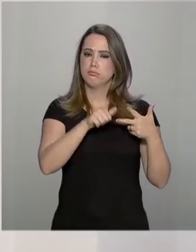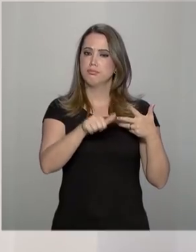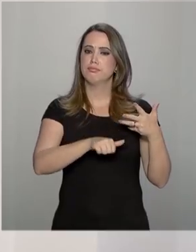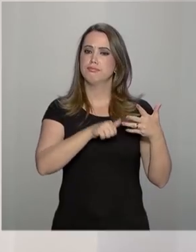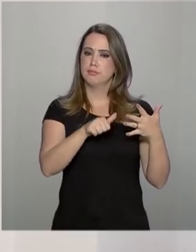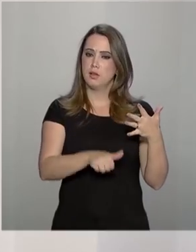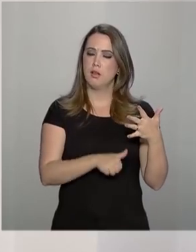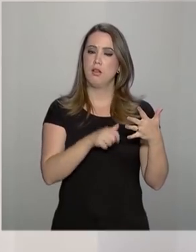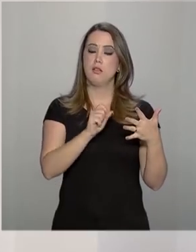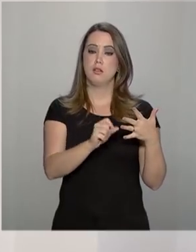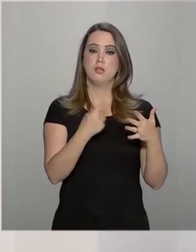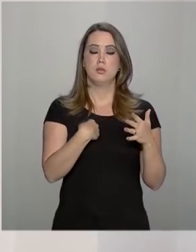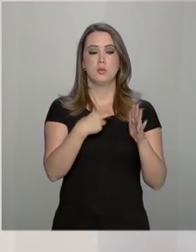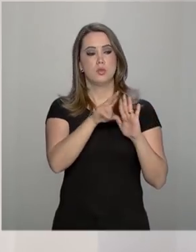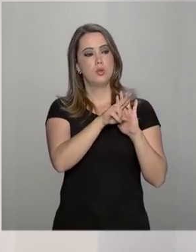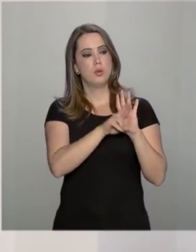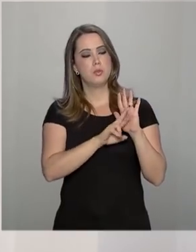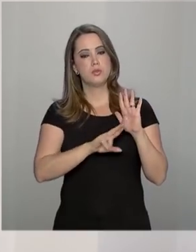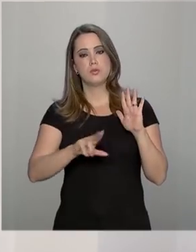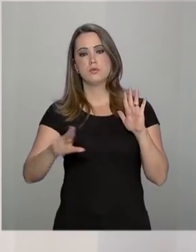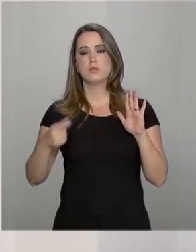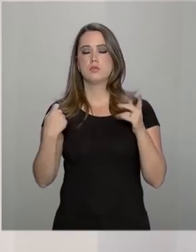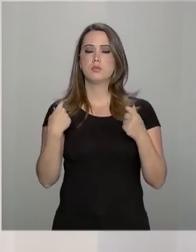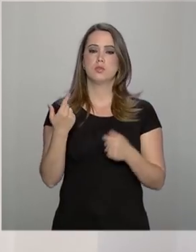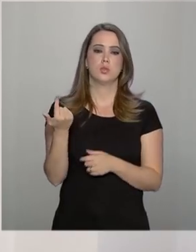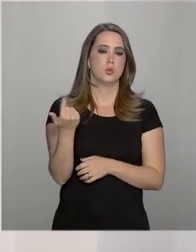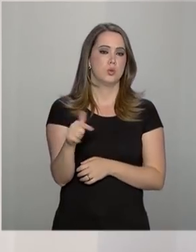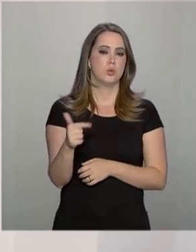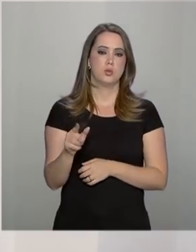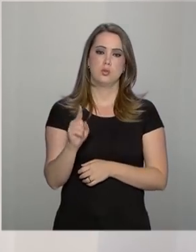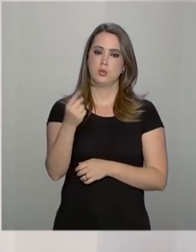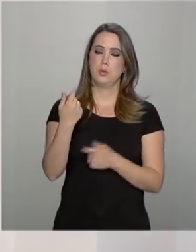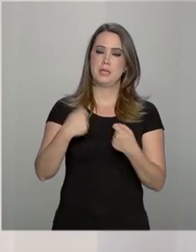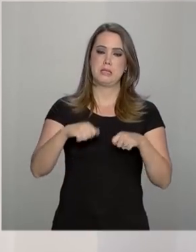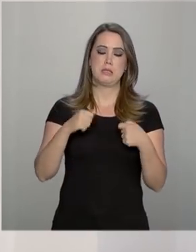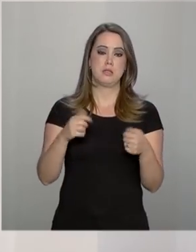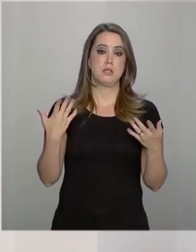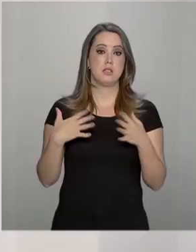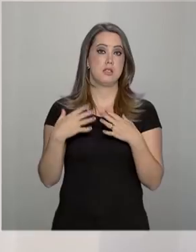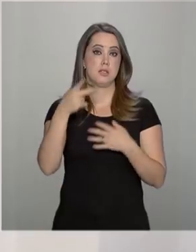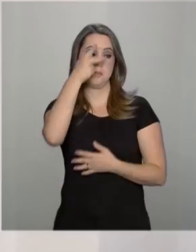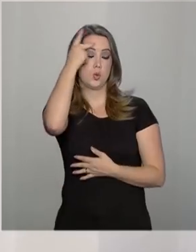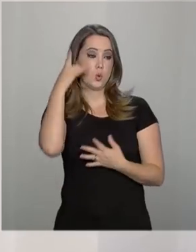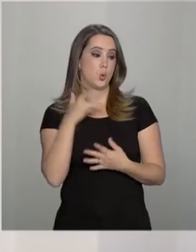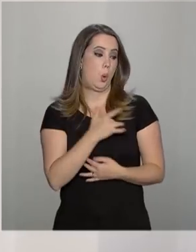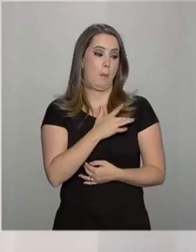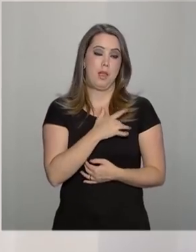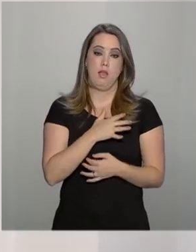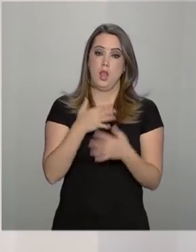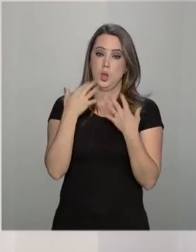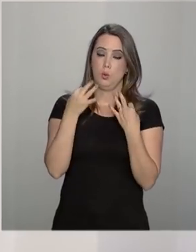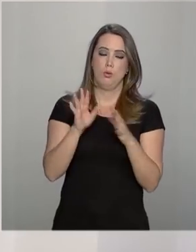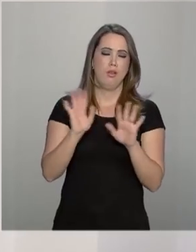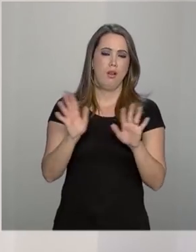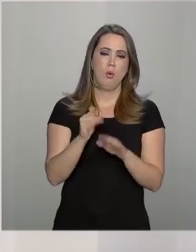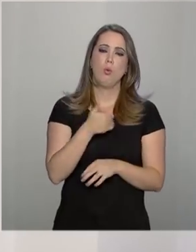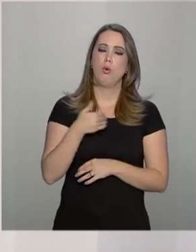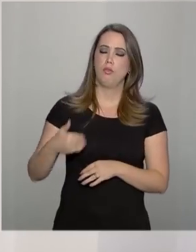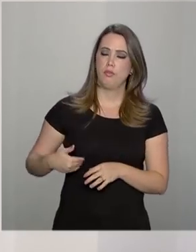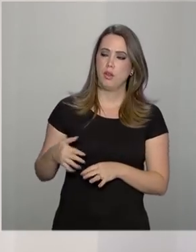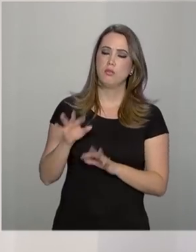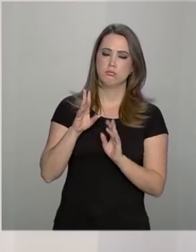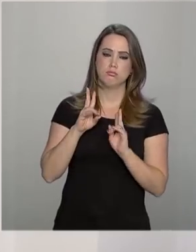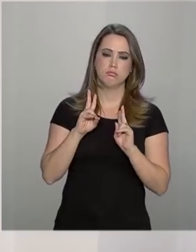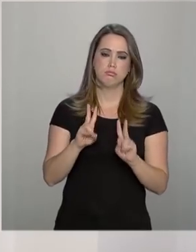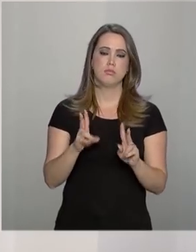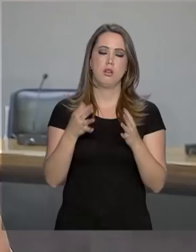de variáveis a situação é outra então sem sombra de dúvida não é uma necessidade que a população fique alarmada o governo tá dando atenção mas não é o rompimento